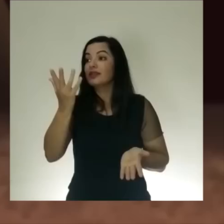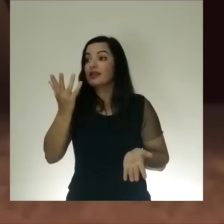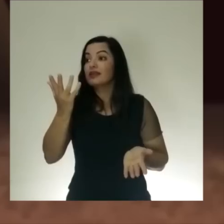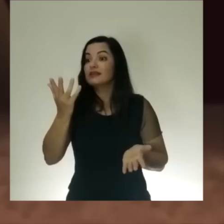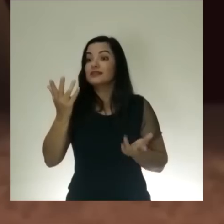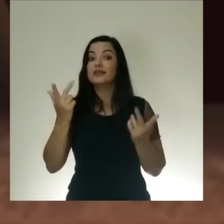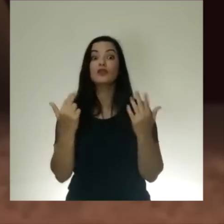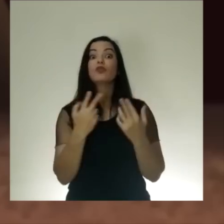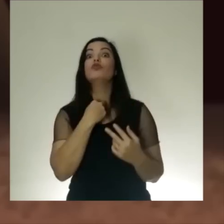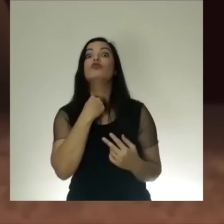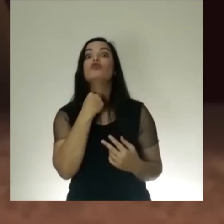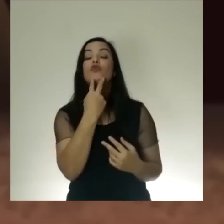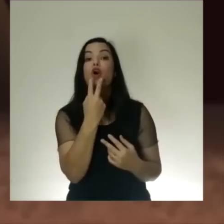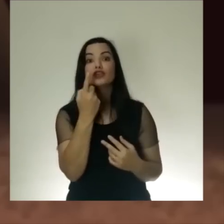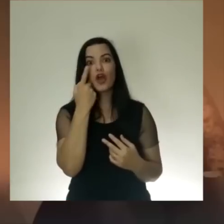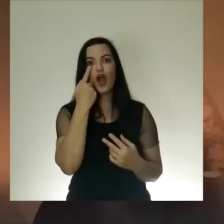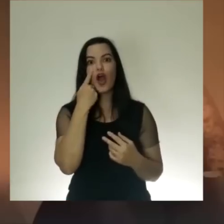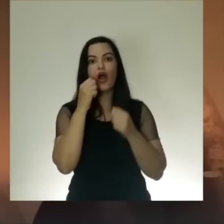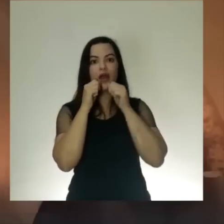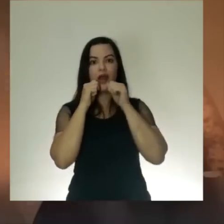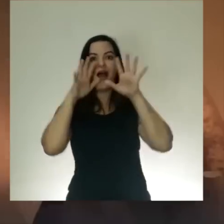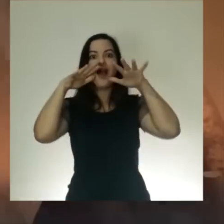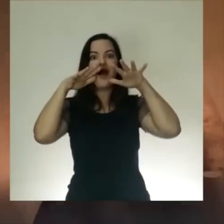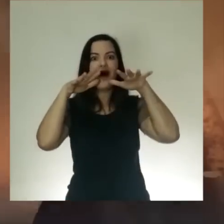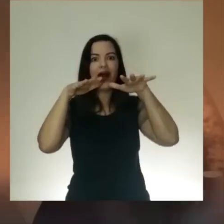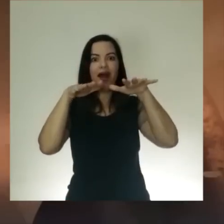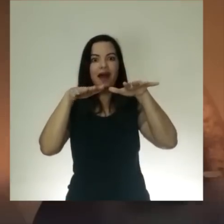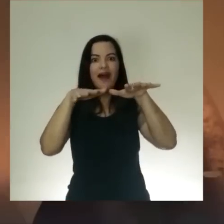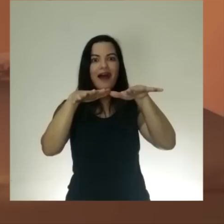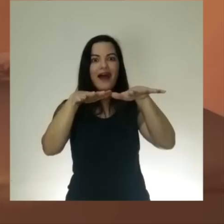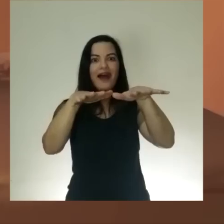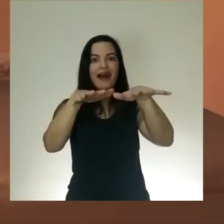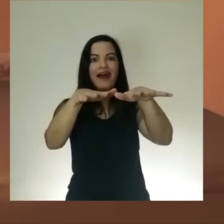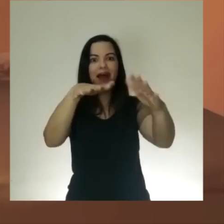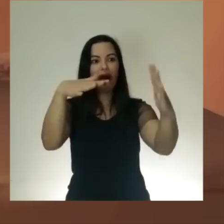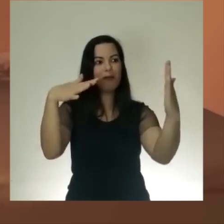voz. Olha. Eco! Eco!